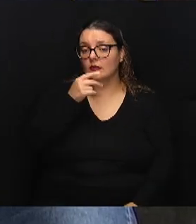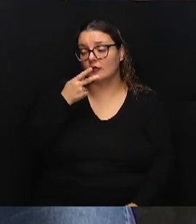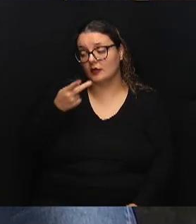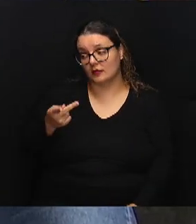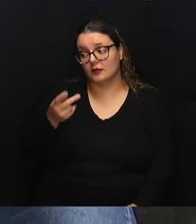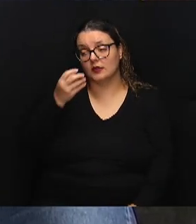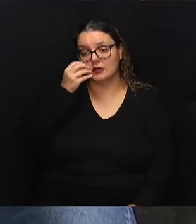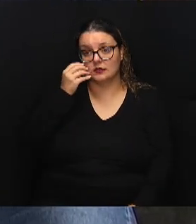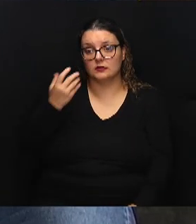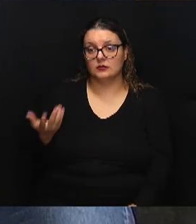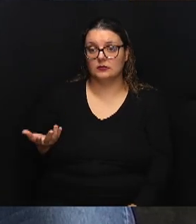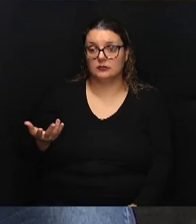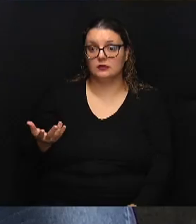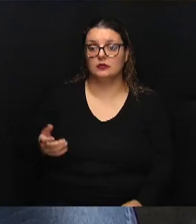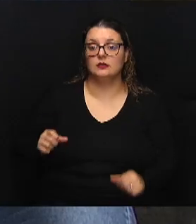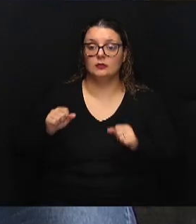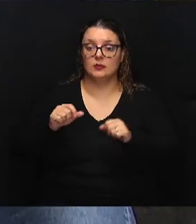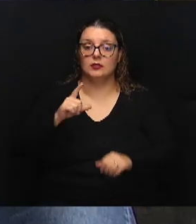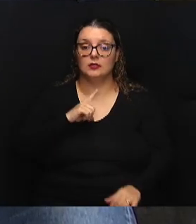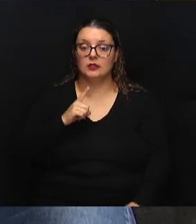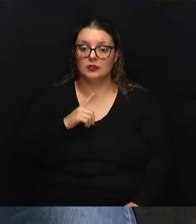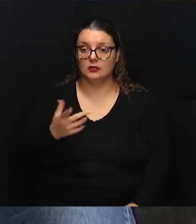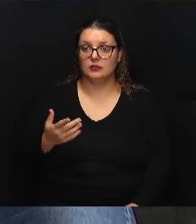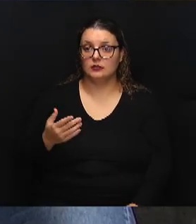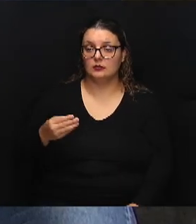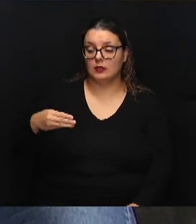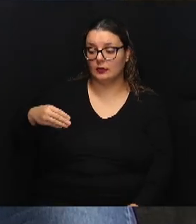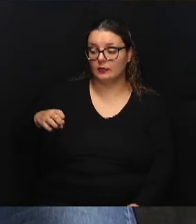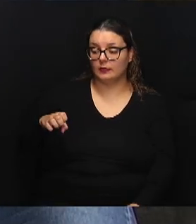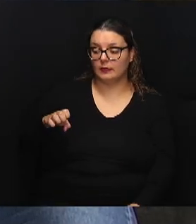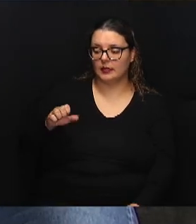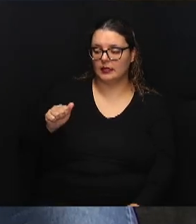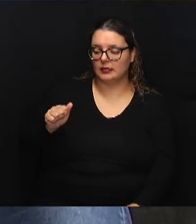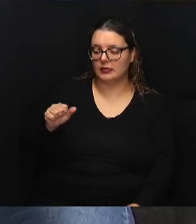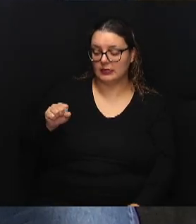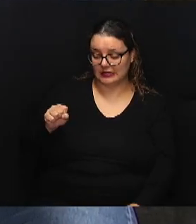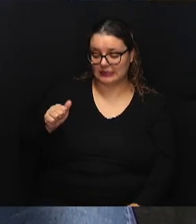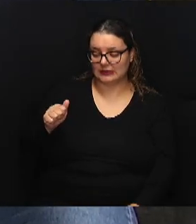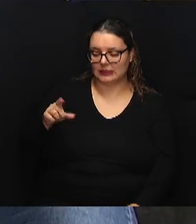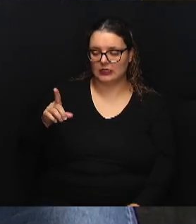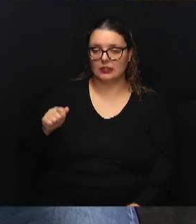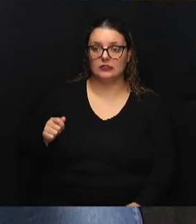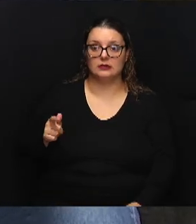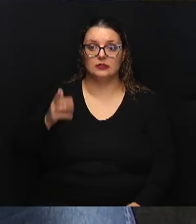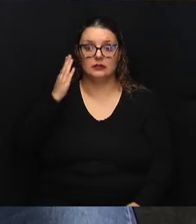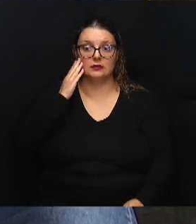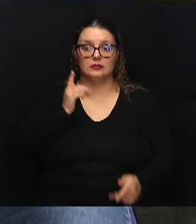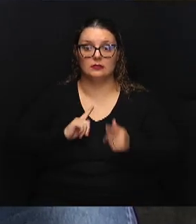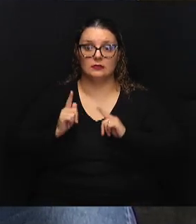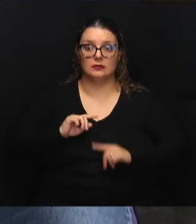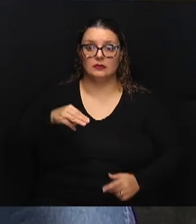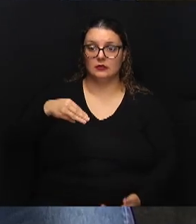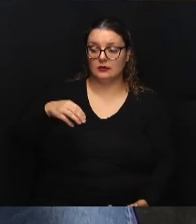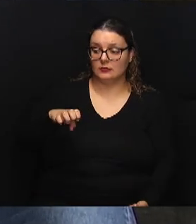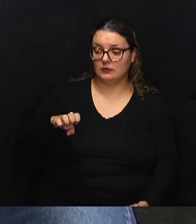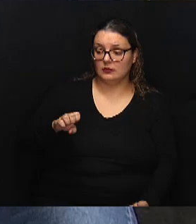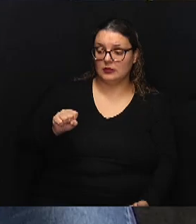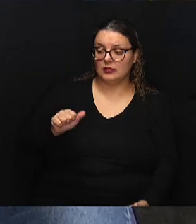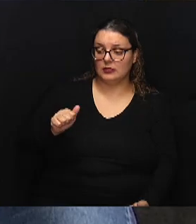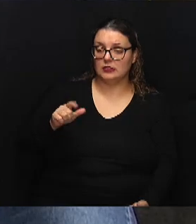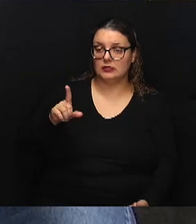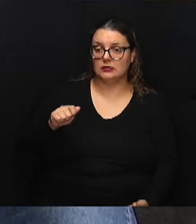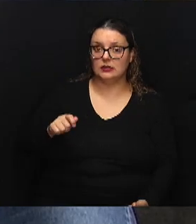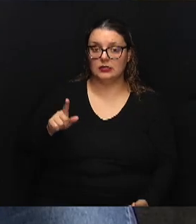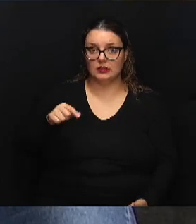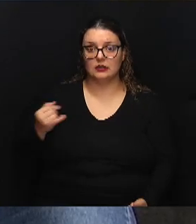André, desde que ele possa ter, por exemplo, uma mesada e saiba gerir a mesada, que a mesada é um assunto bastante importante, claro, também. Sem